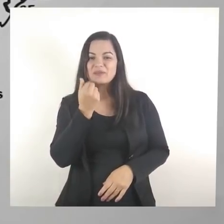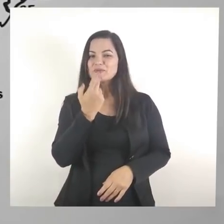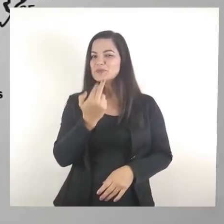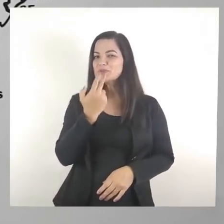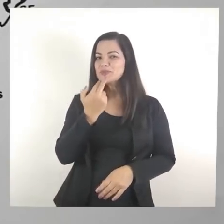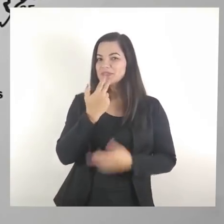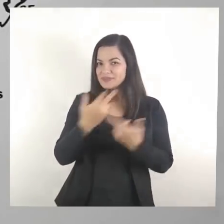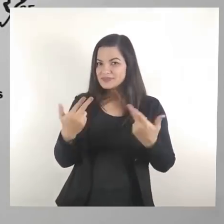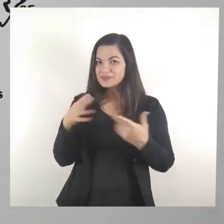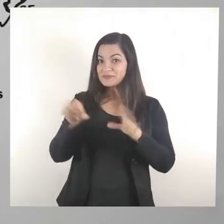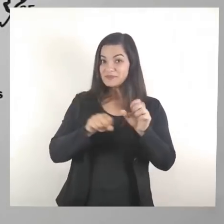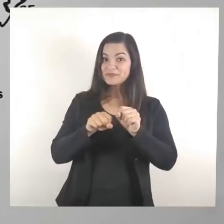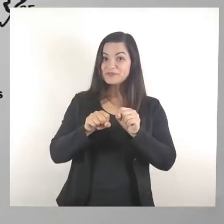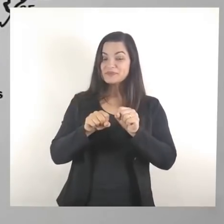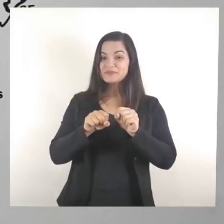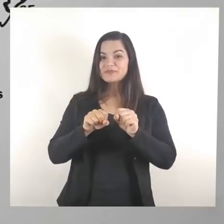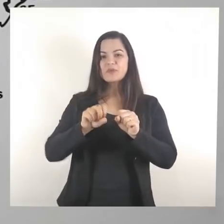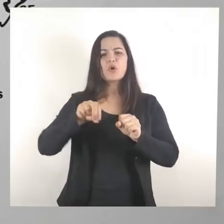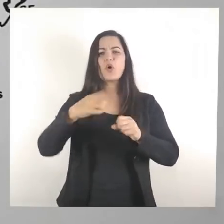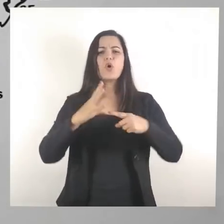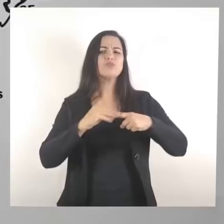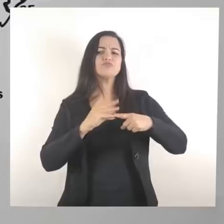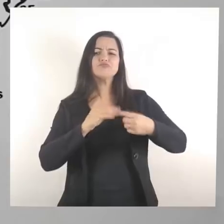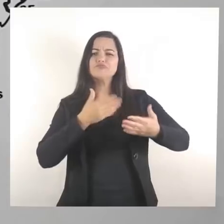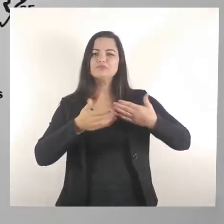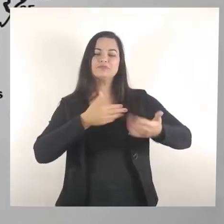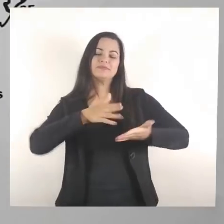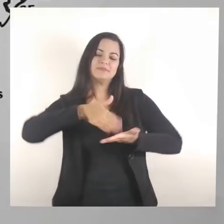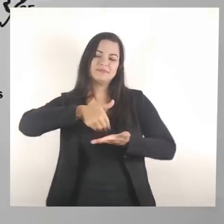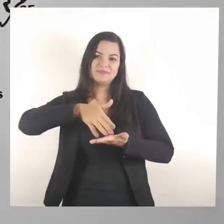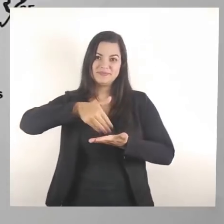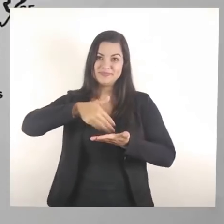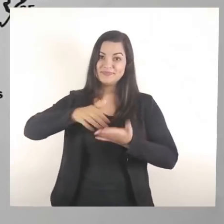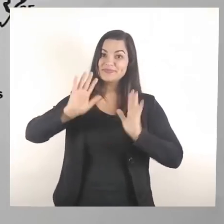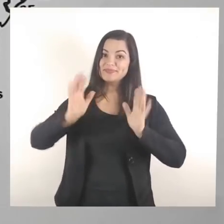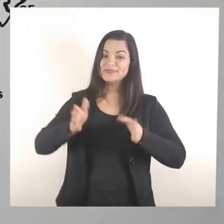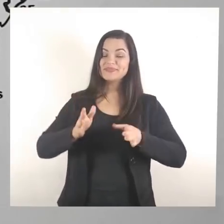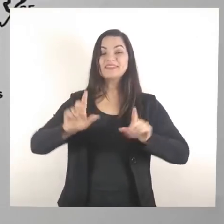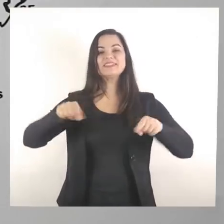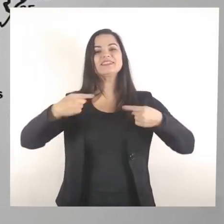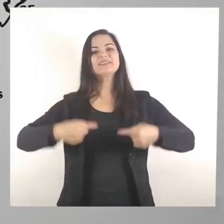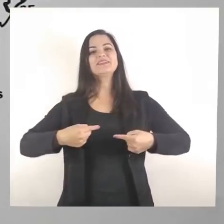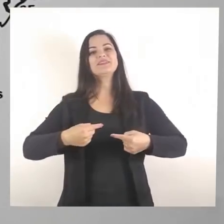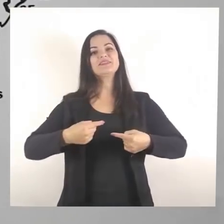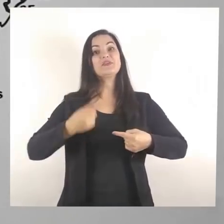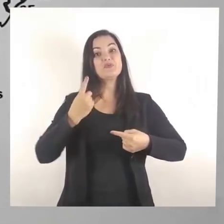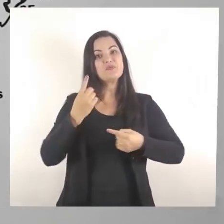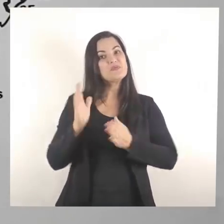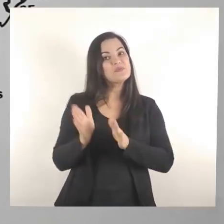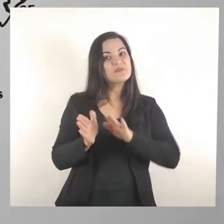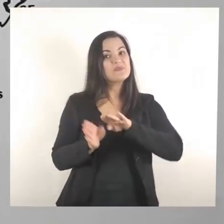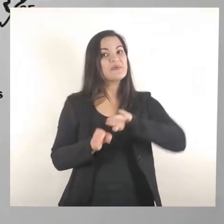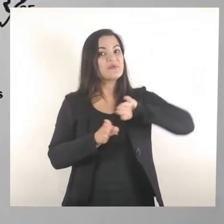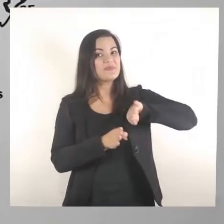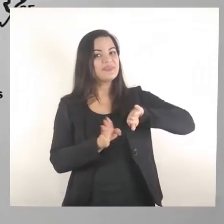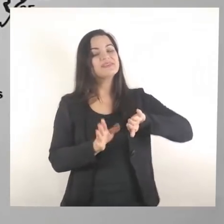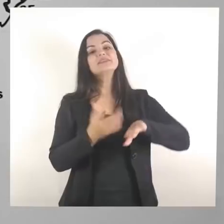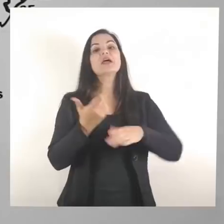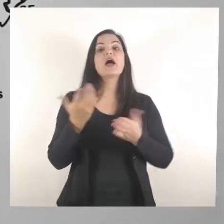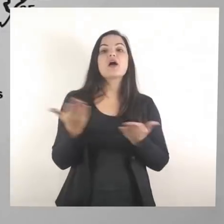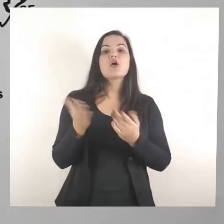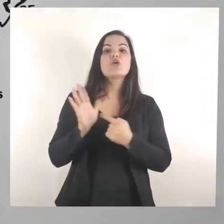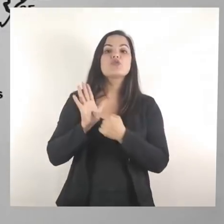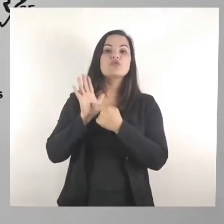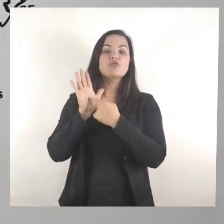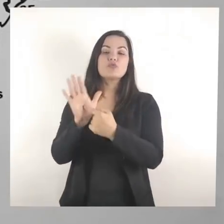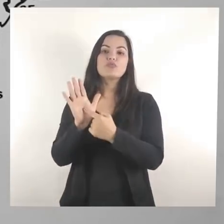mapa? Então, esse já será uma parte do nosso desafio. Então, a Pro agora vai compartilhar a imagem com